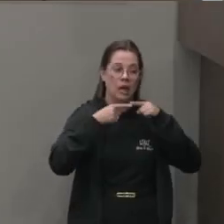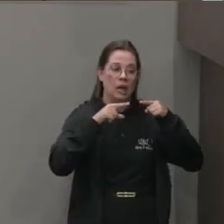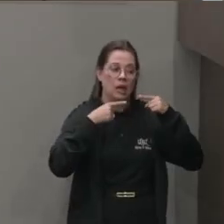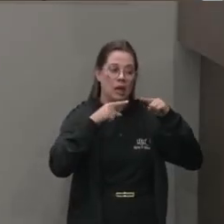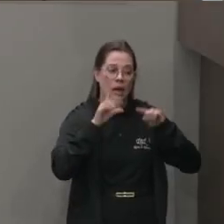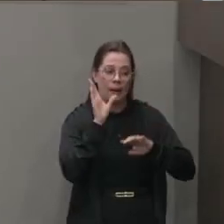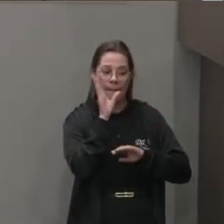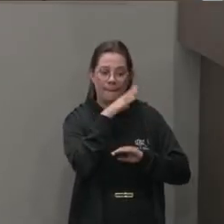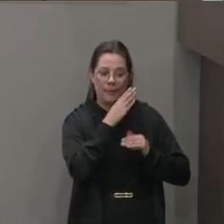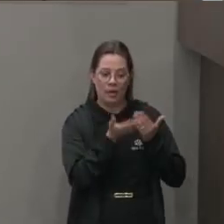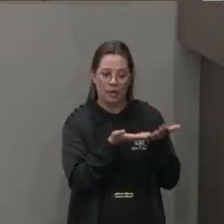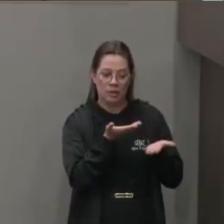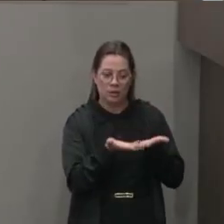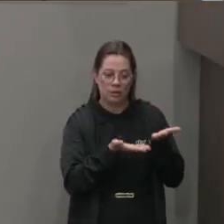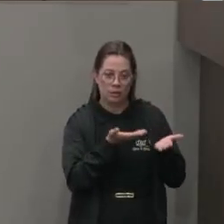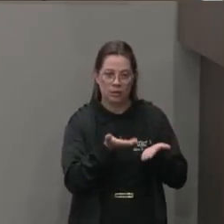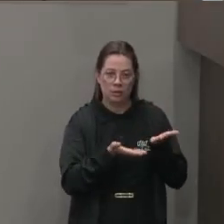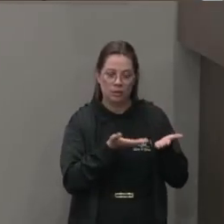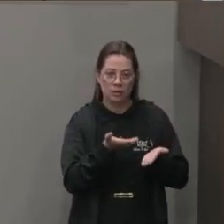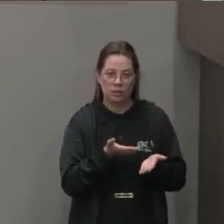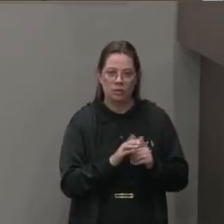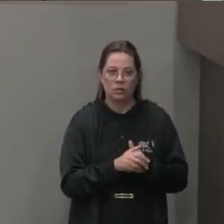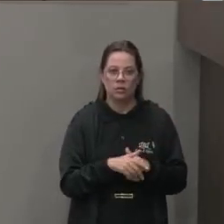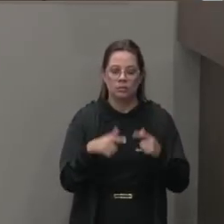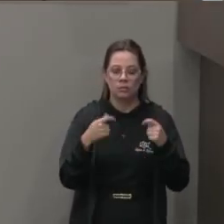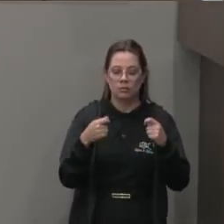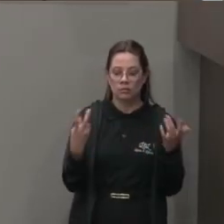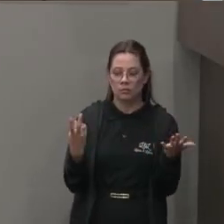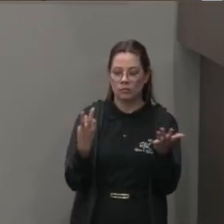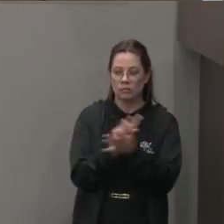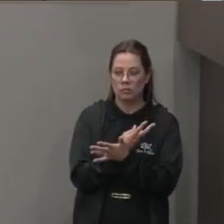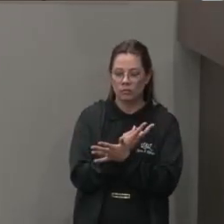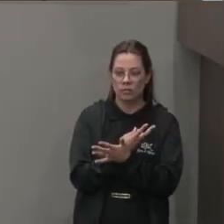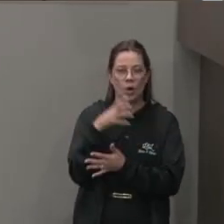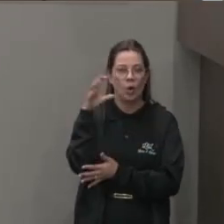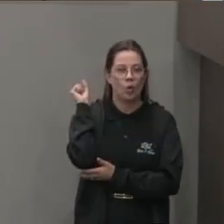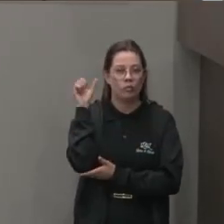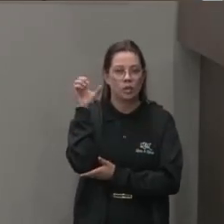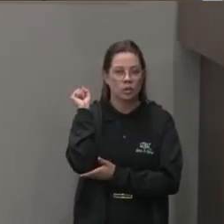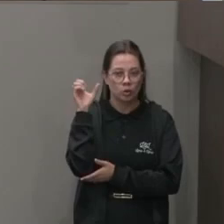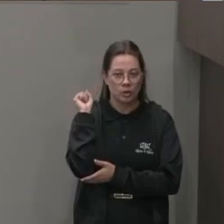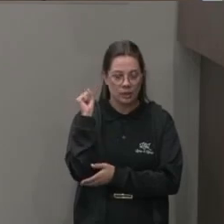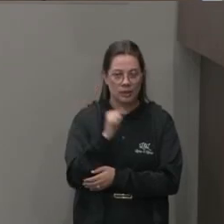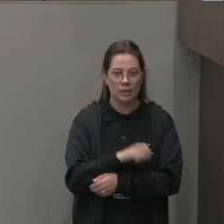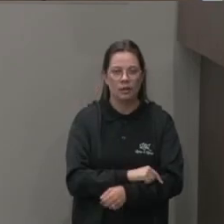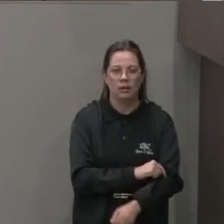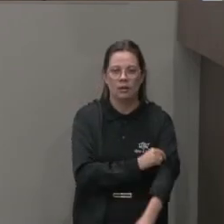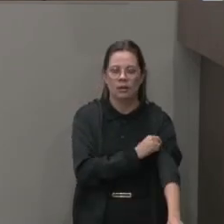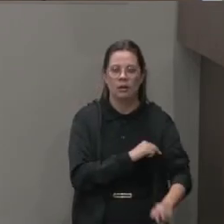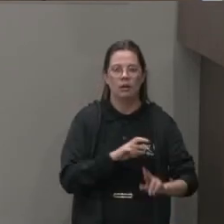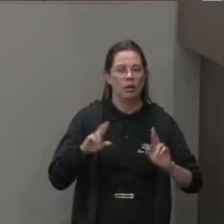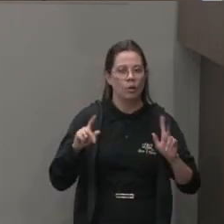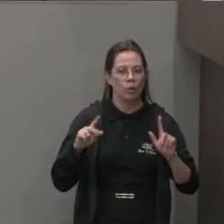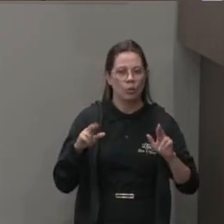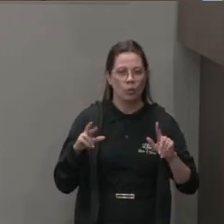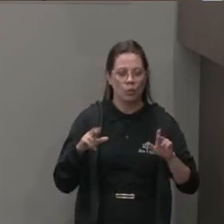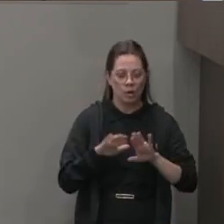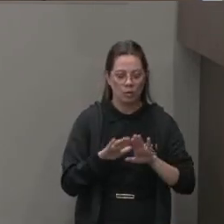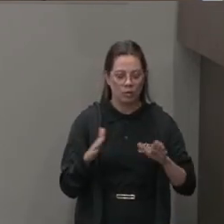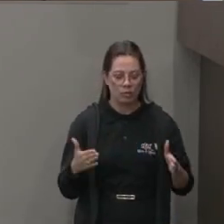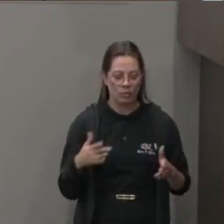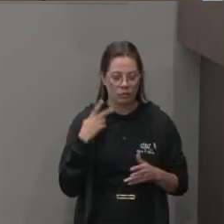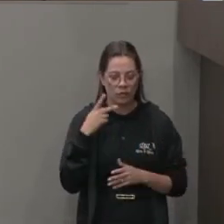de mau atendimento na unidade de saúde tem que acontecer pela ouvidoria. E não é nos gabinetes dos vereadores